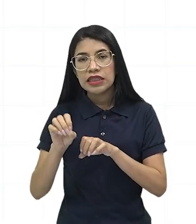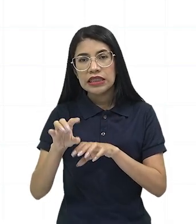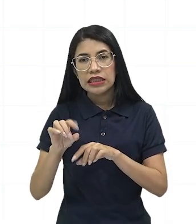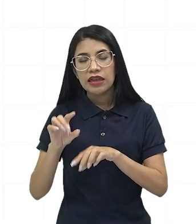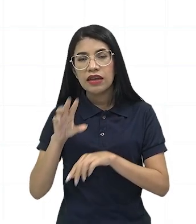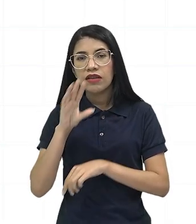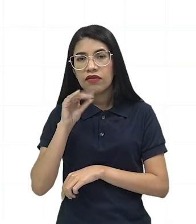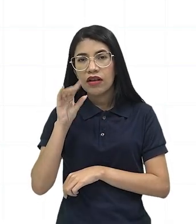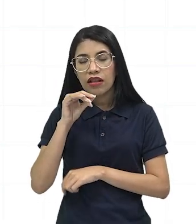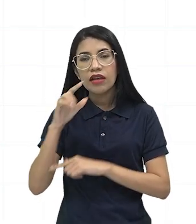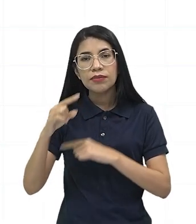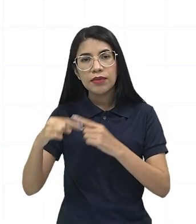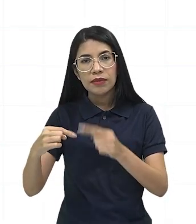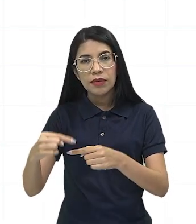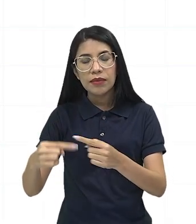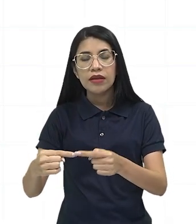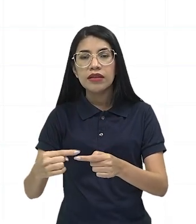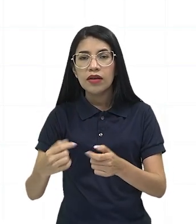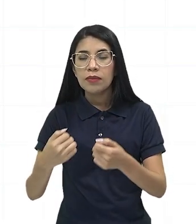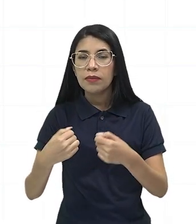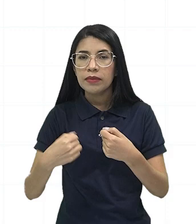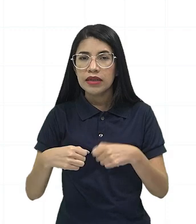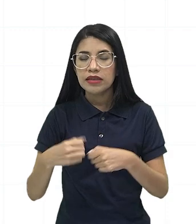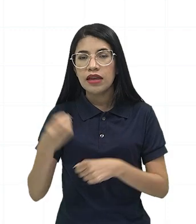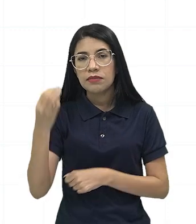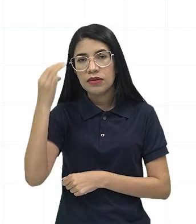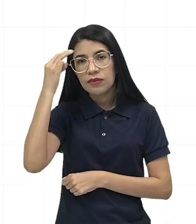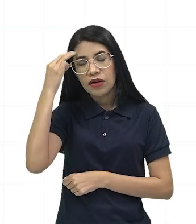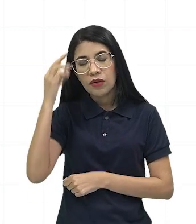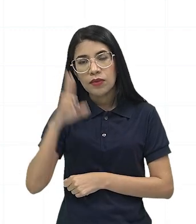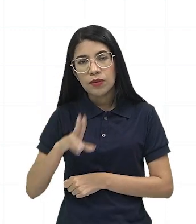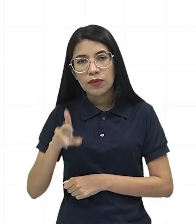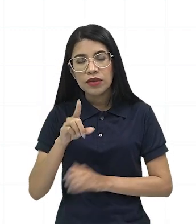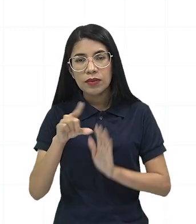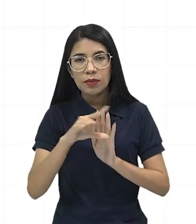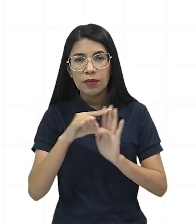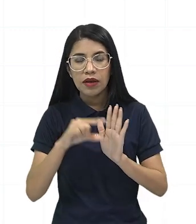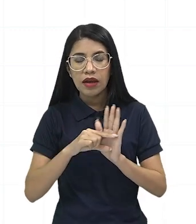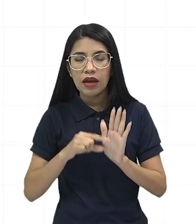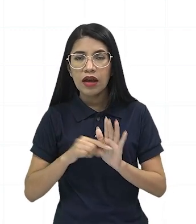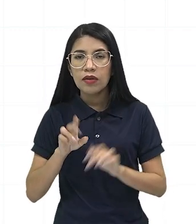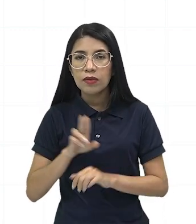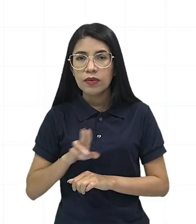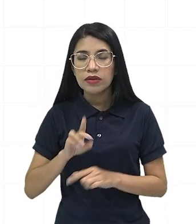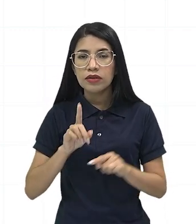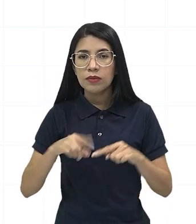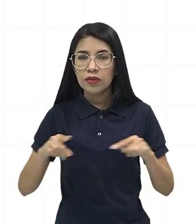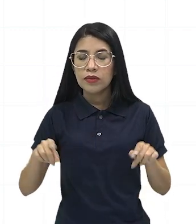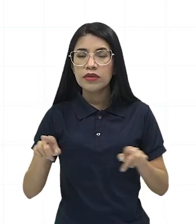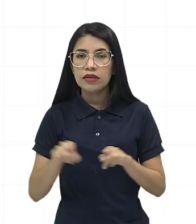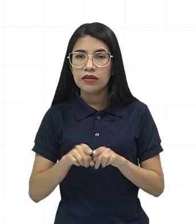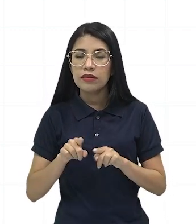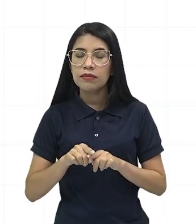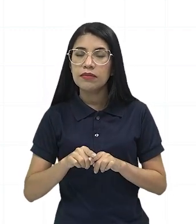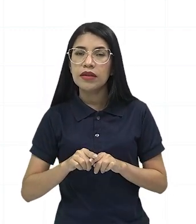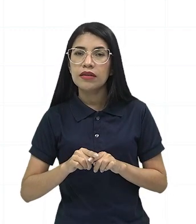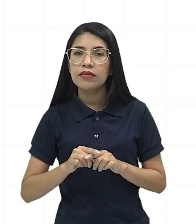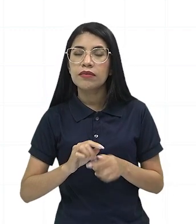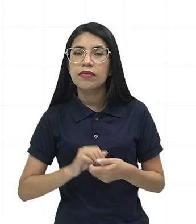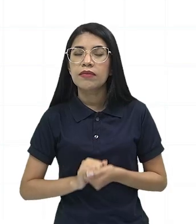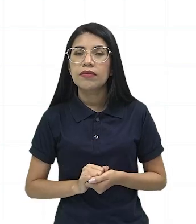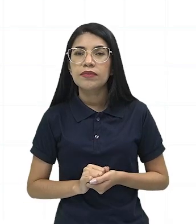pela palavra. Então, para gravar, era feito em versos, como uma grande música que era contado por vários e vários lugares